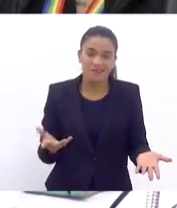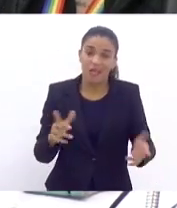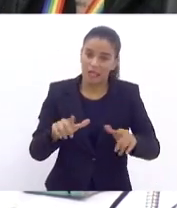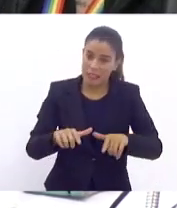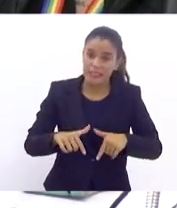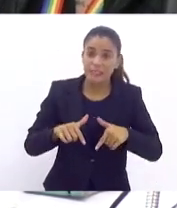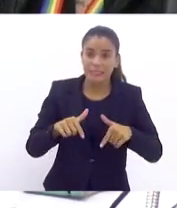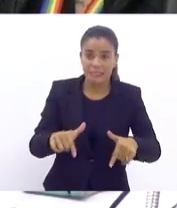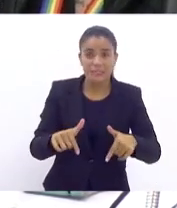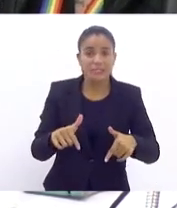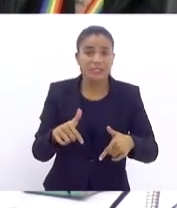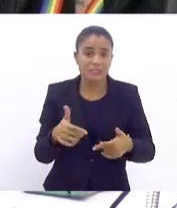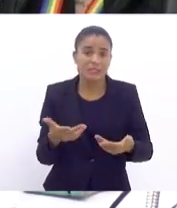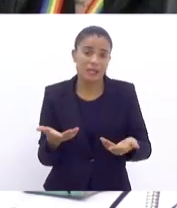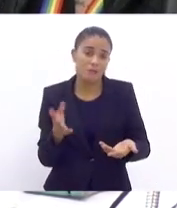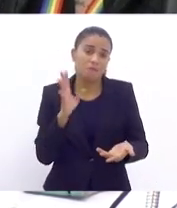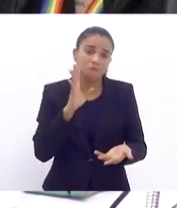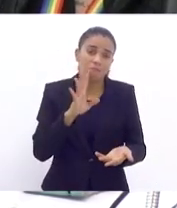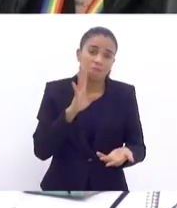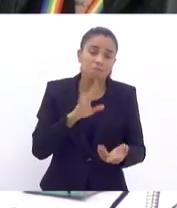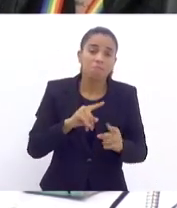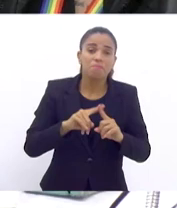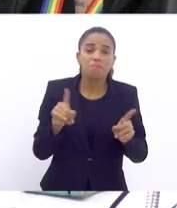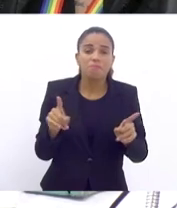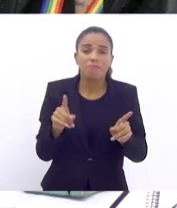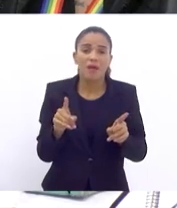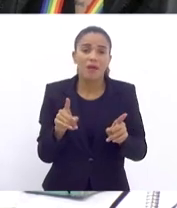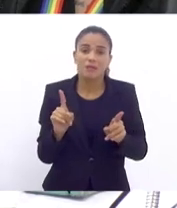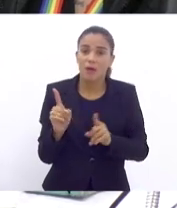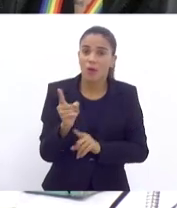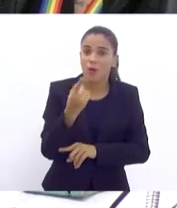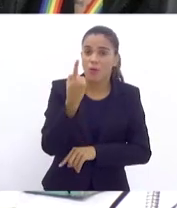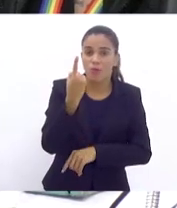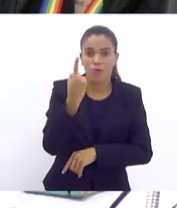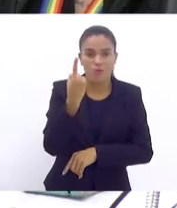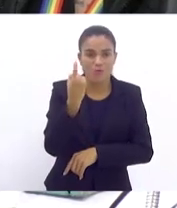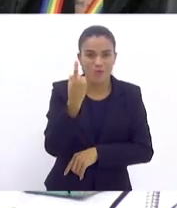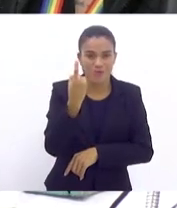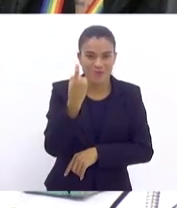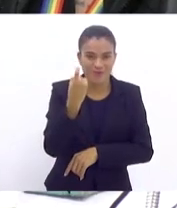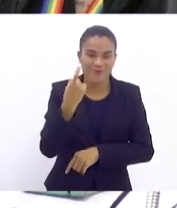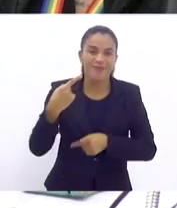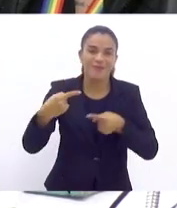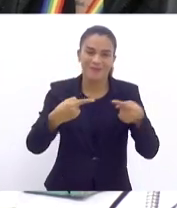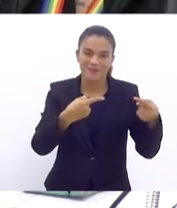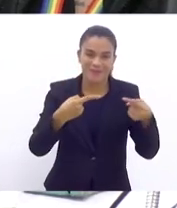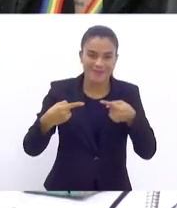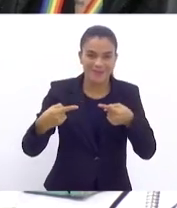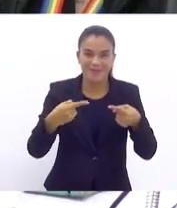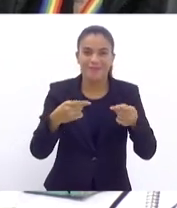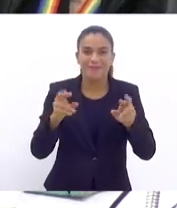ela tem um vício de iniciativa mas é a única vez que o debate é feito diferente